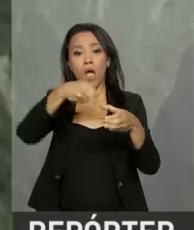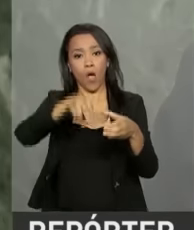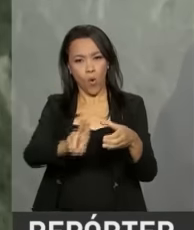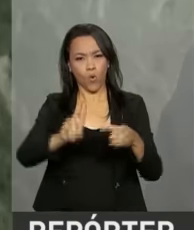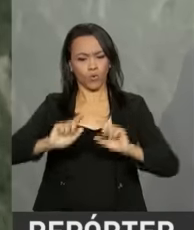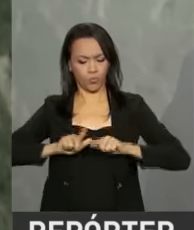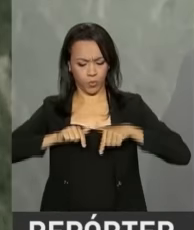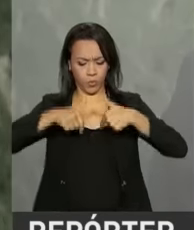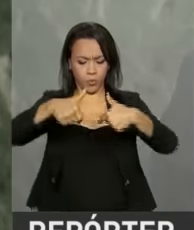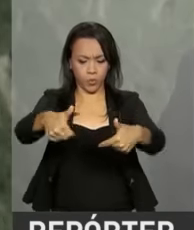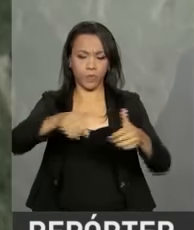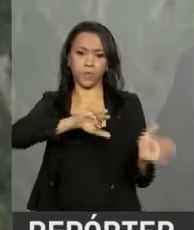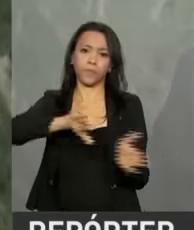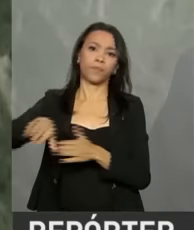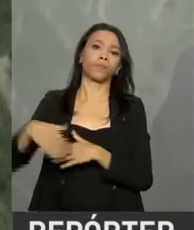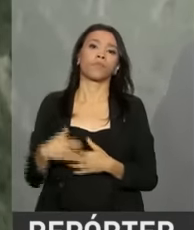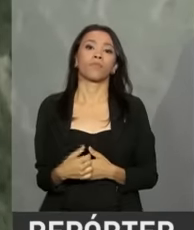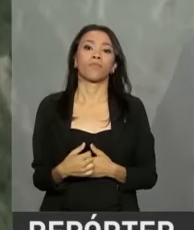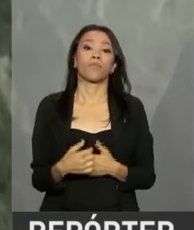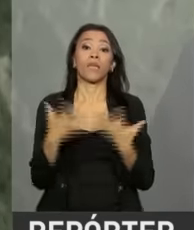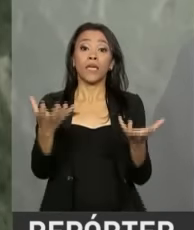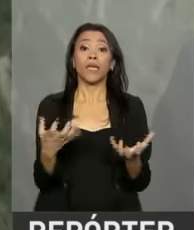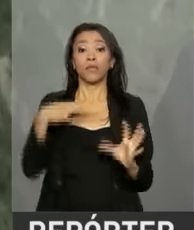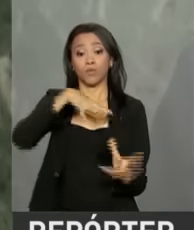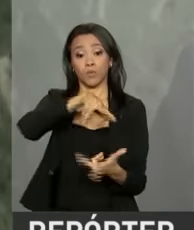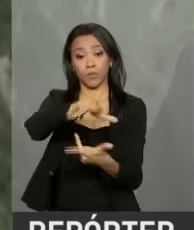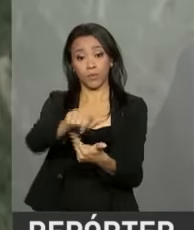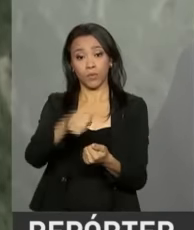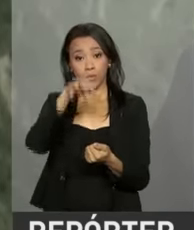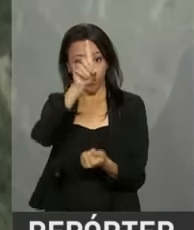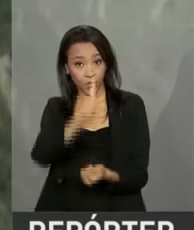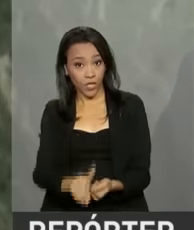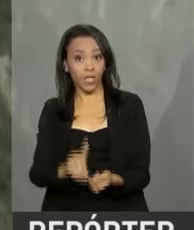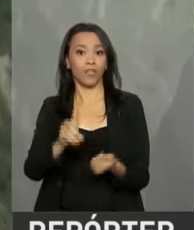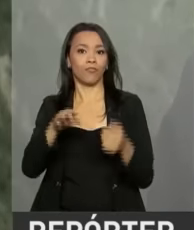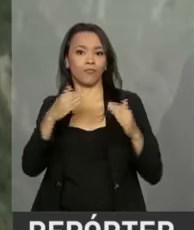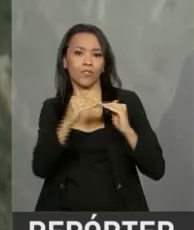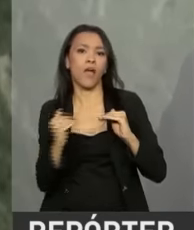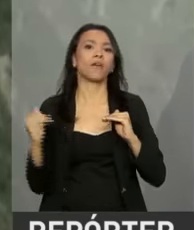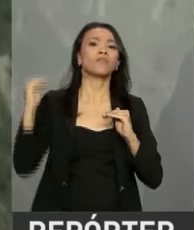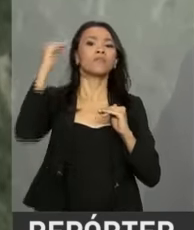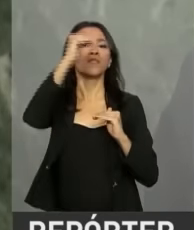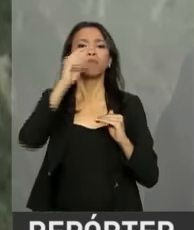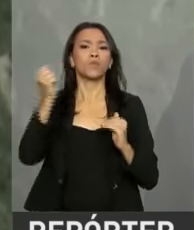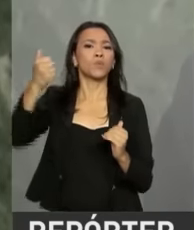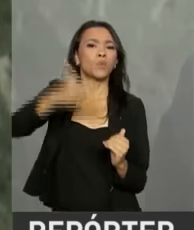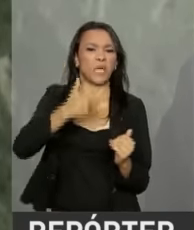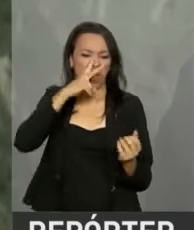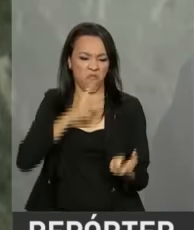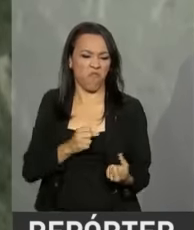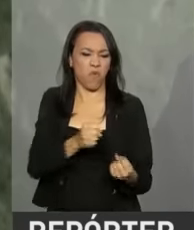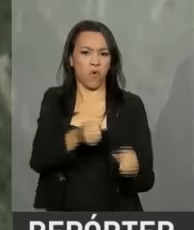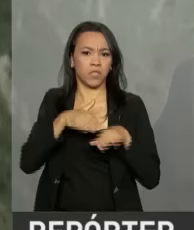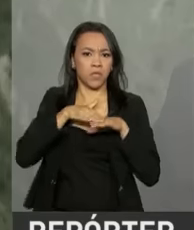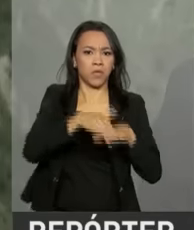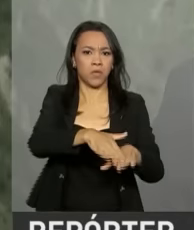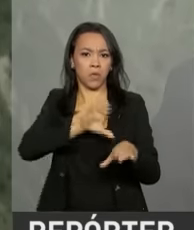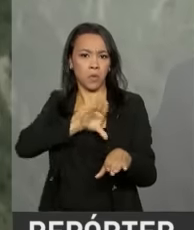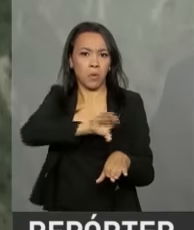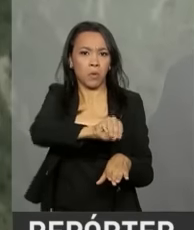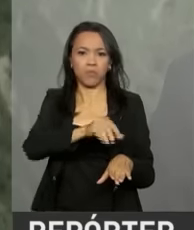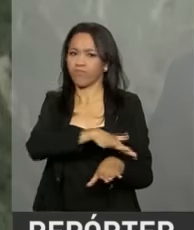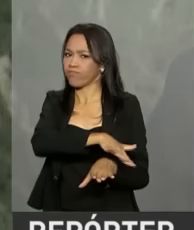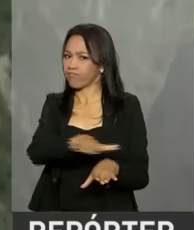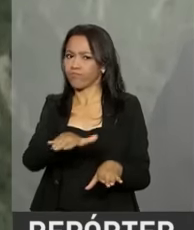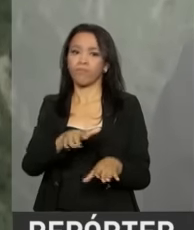efetiva. Queremos um mundo em que o direito prevaleça sobre a força. Queremos regras que